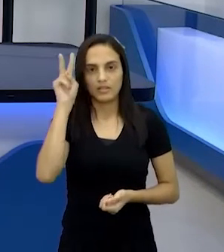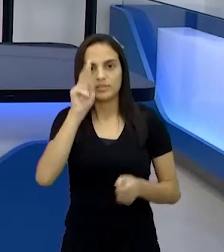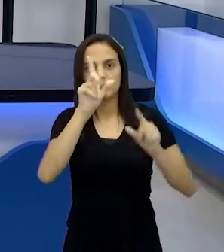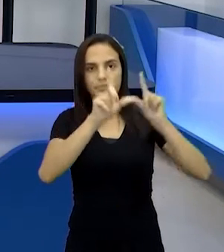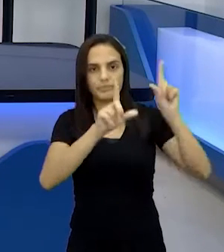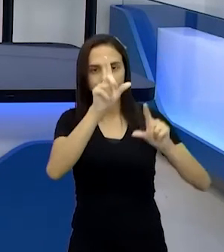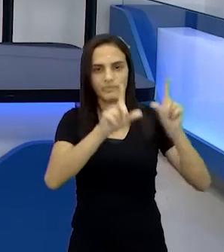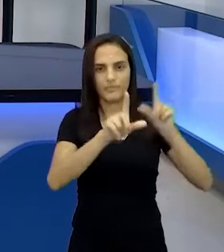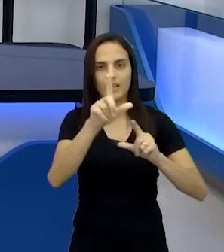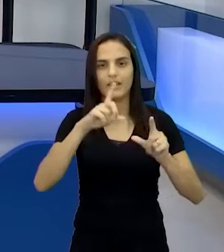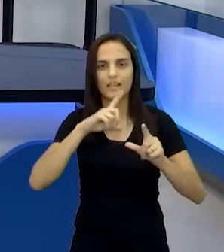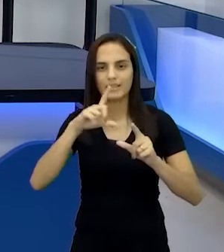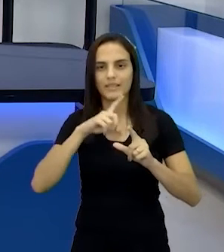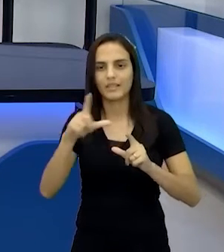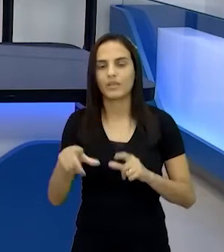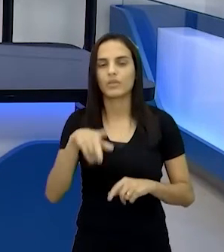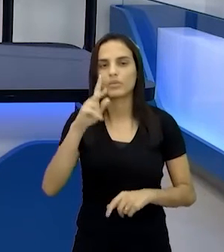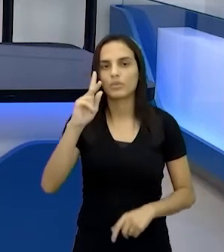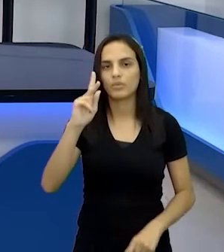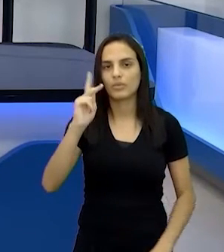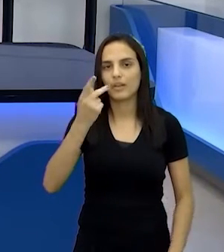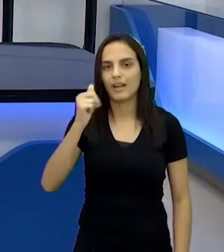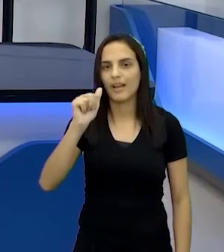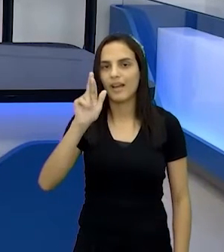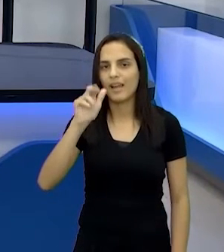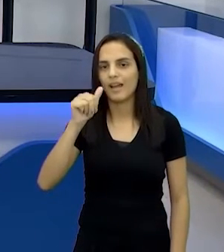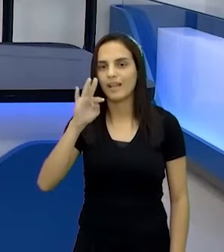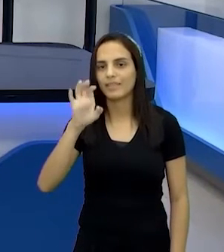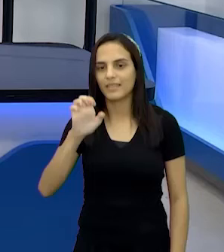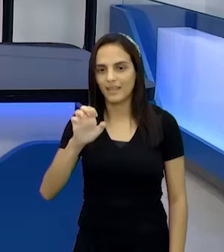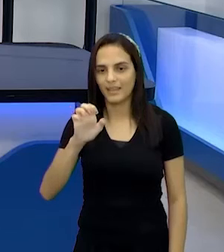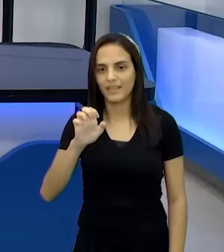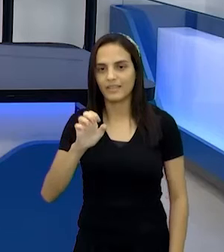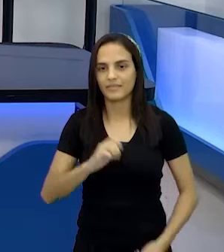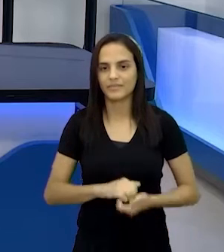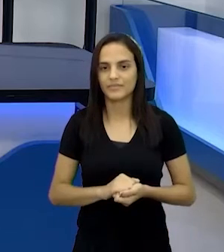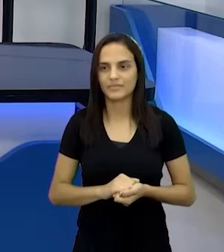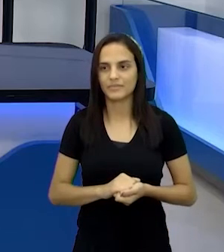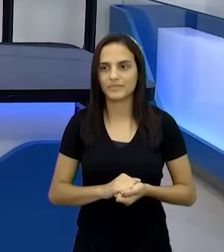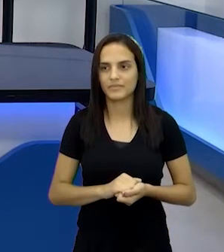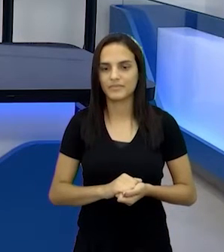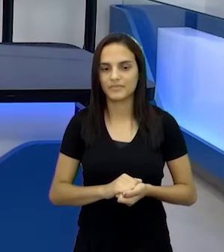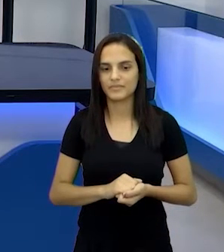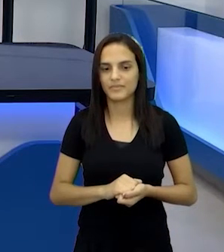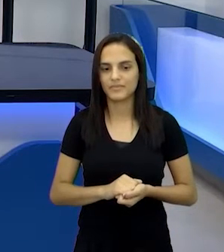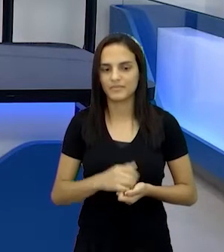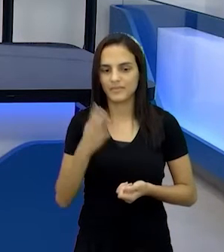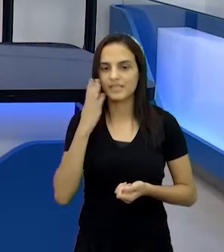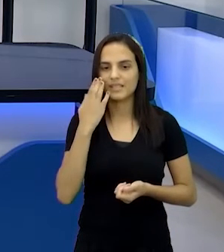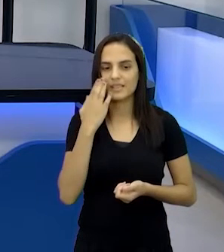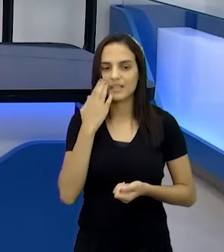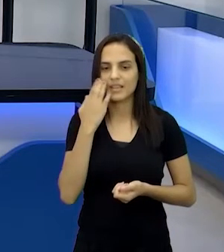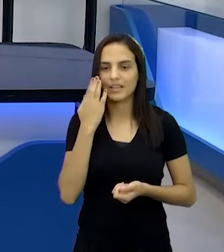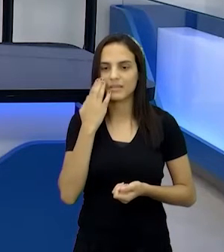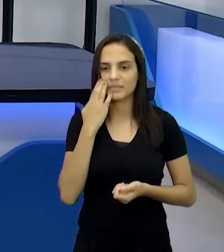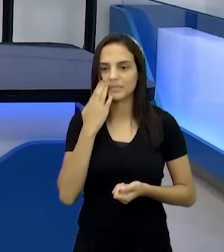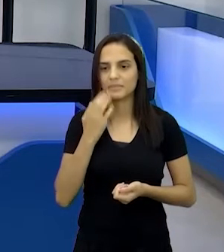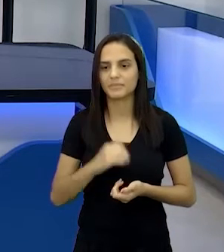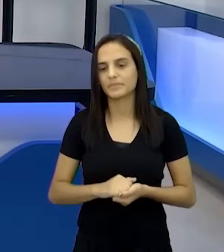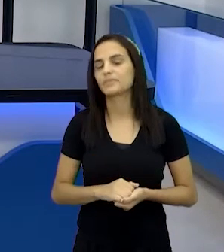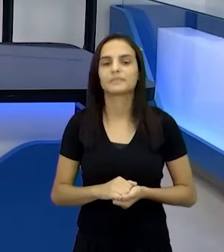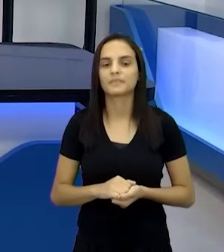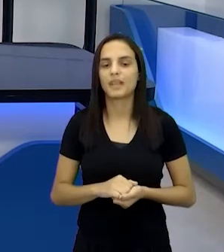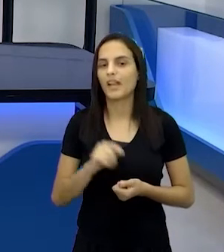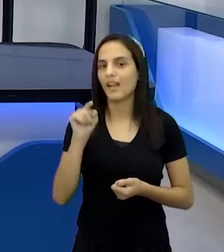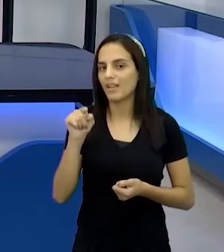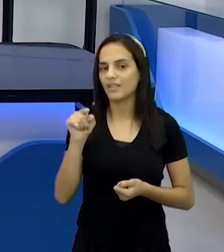tem o Karate Kid, né? Sim. Que tem só aqueles katas, que só aquelas... Ali é você não tem. Verdade.